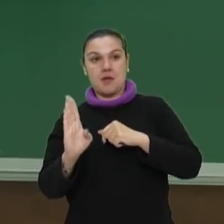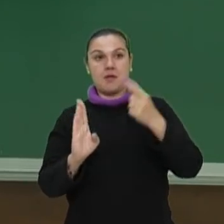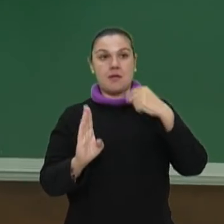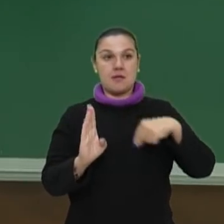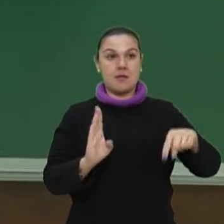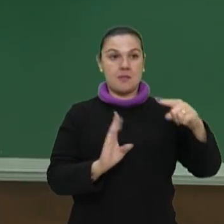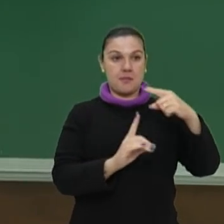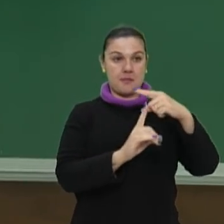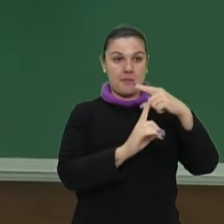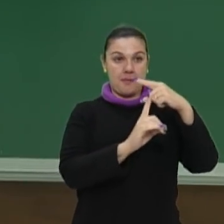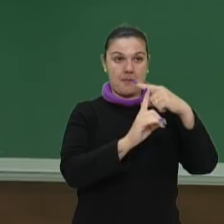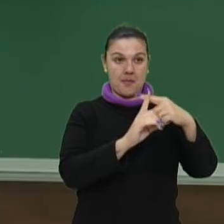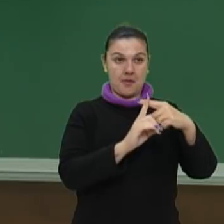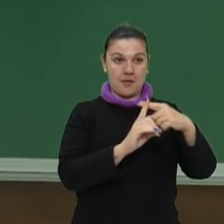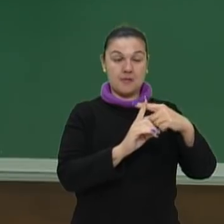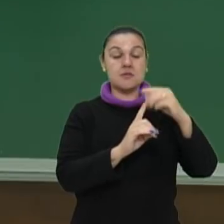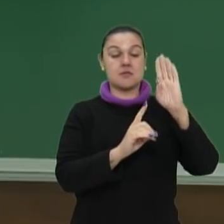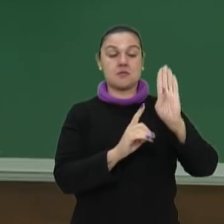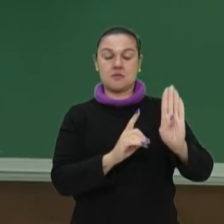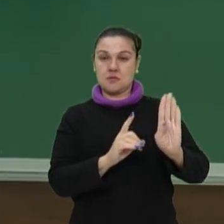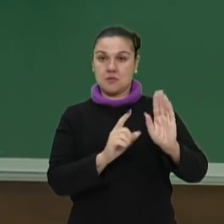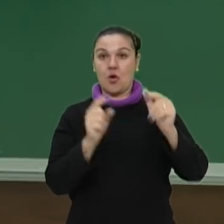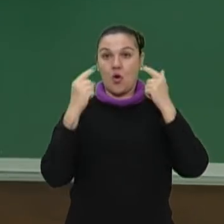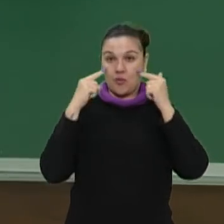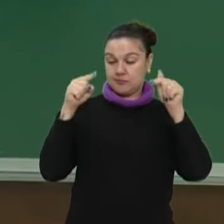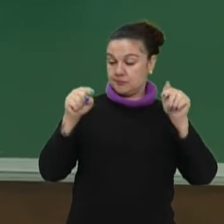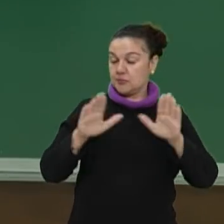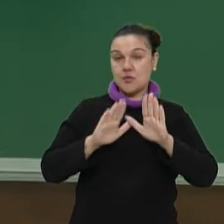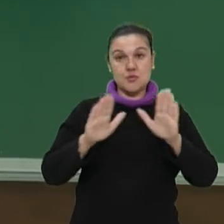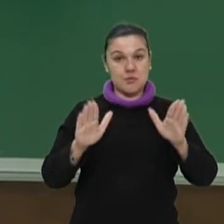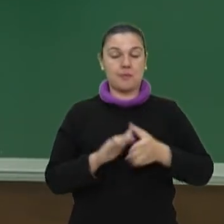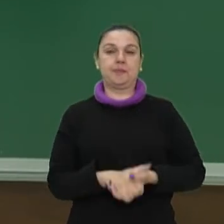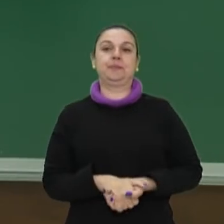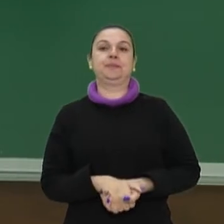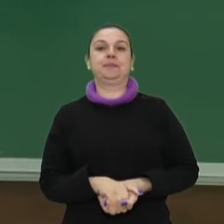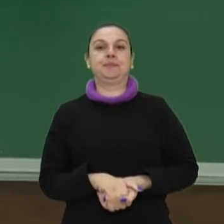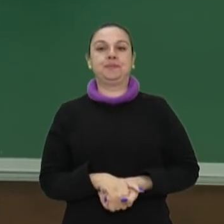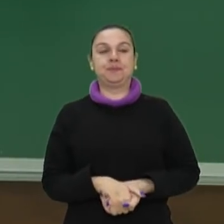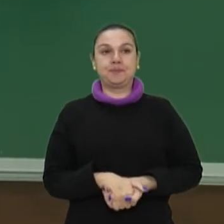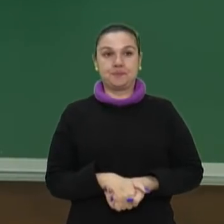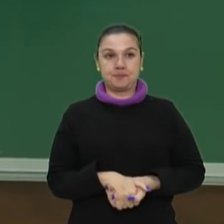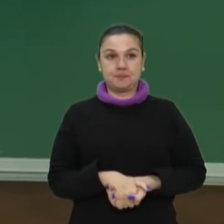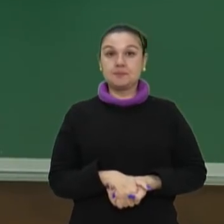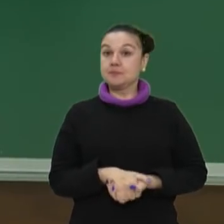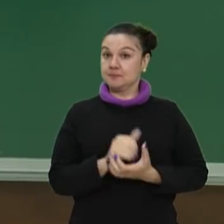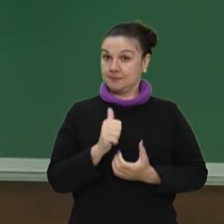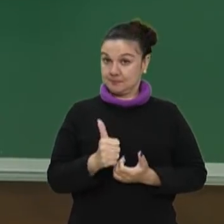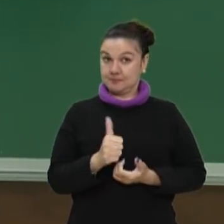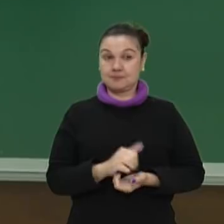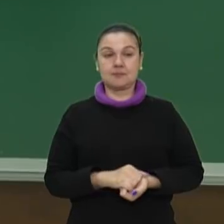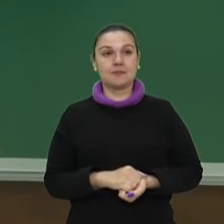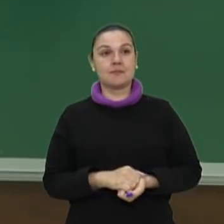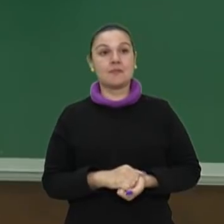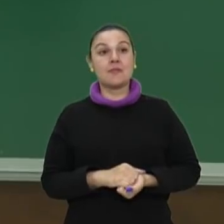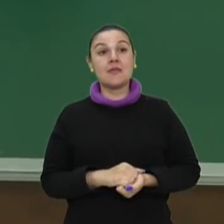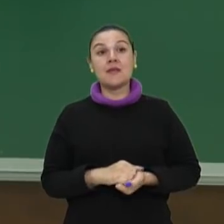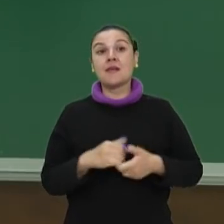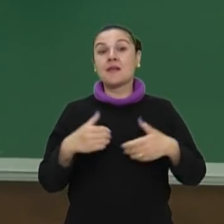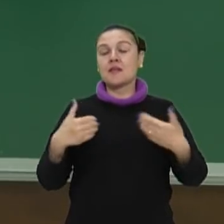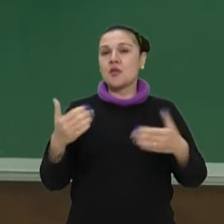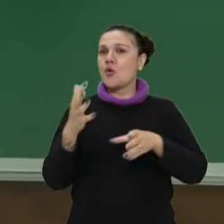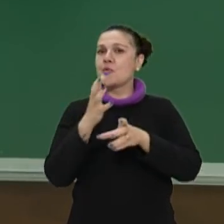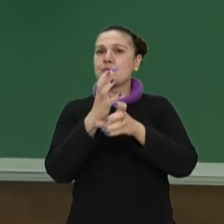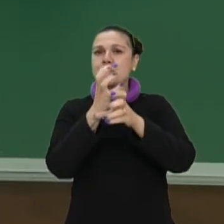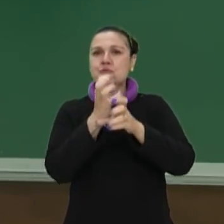2a, somado com menos b menos a raiz de delta sobre 2a, ok? E para somar